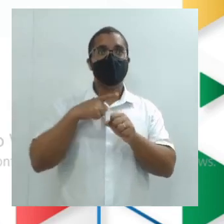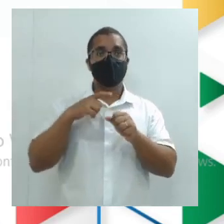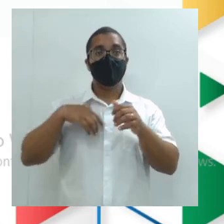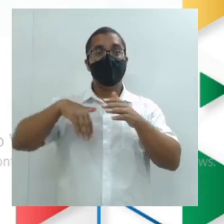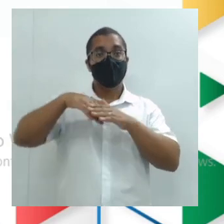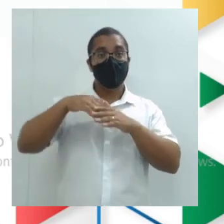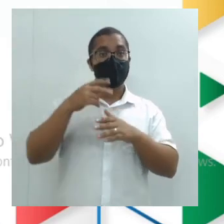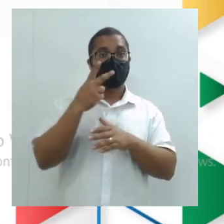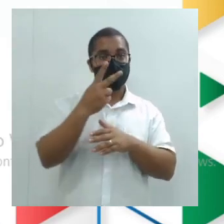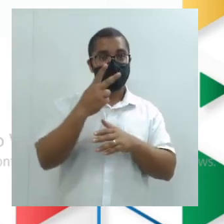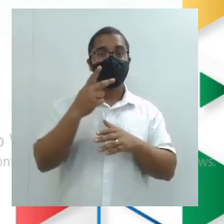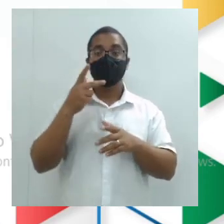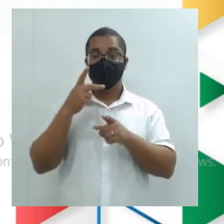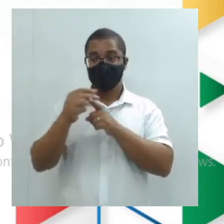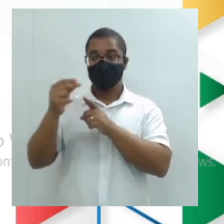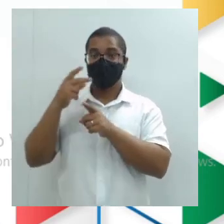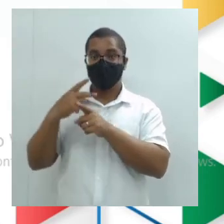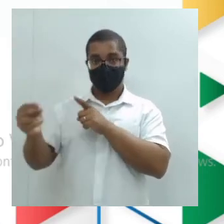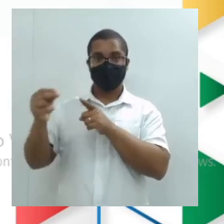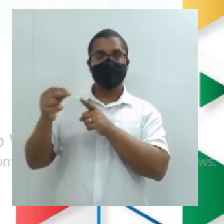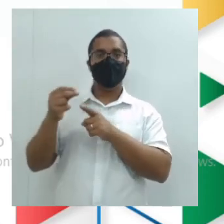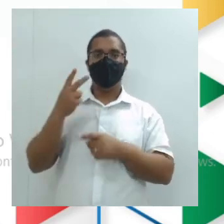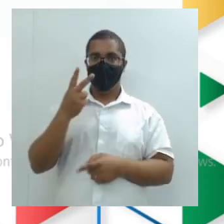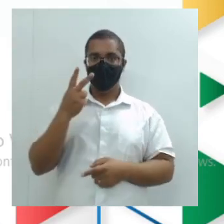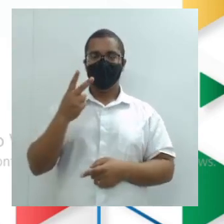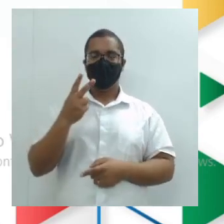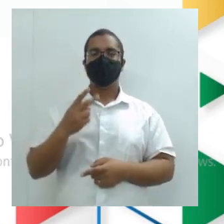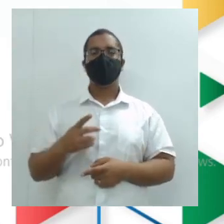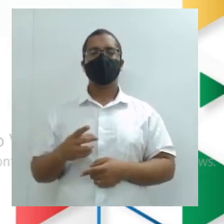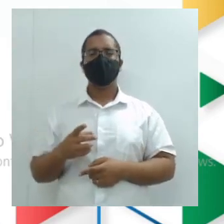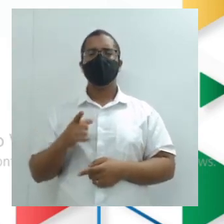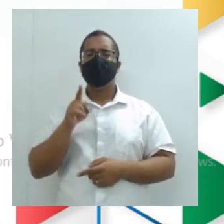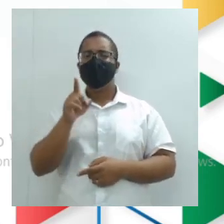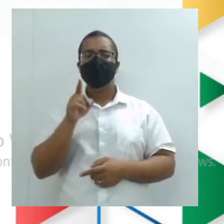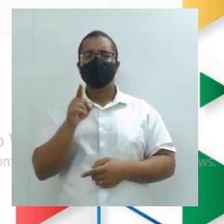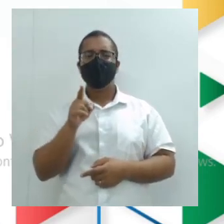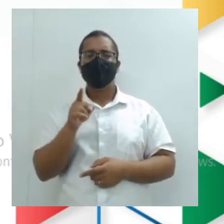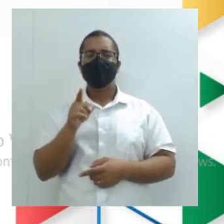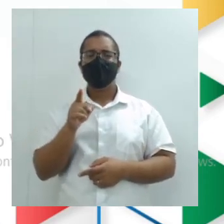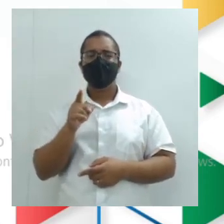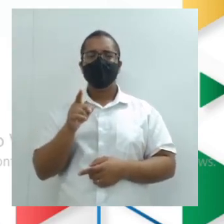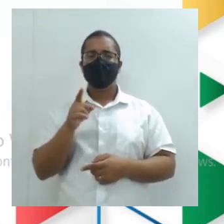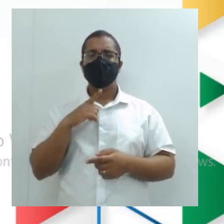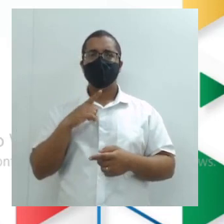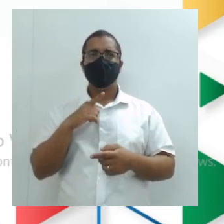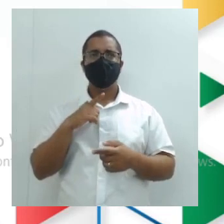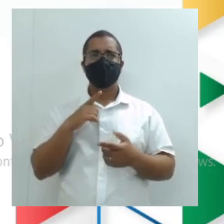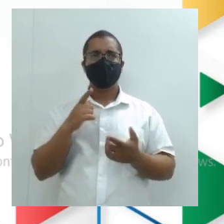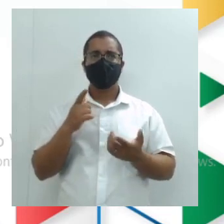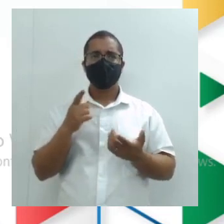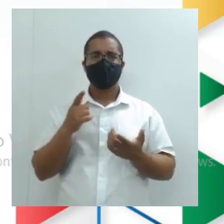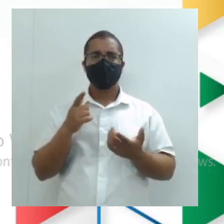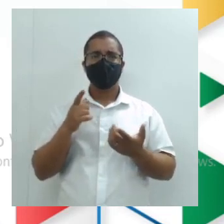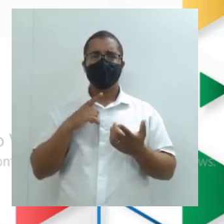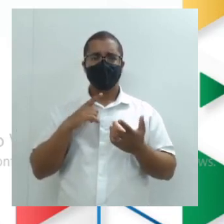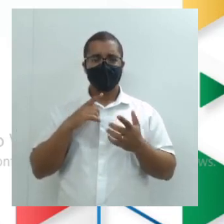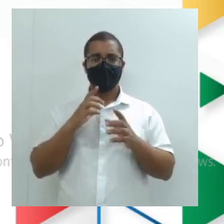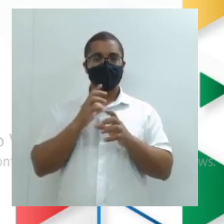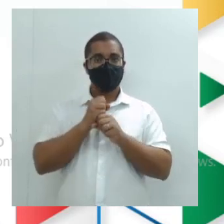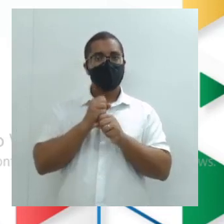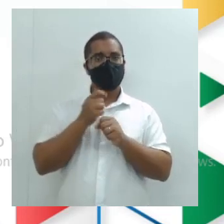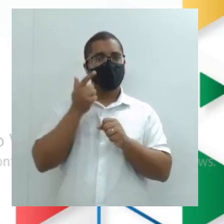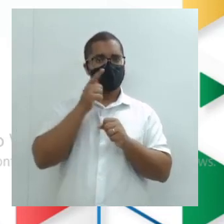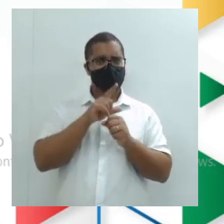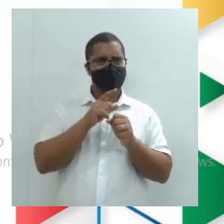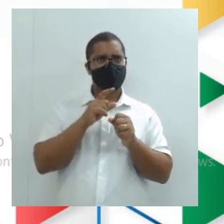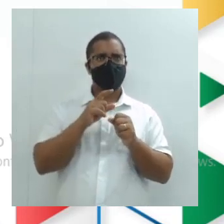jogos, venceu os 2 direto, né? Não teve nenhuma, ganhou pontos, claro,